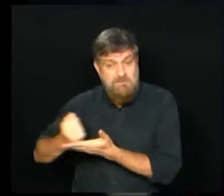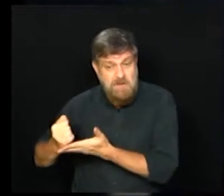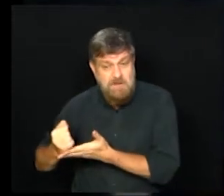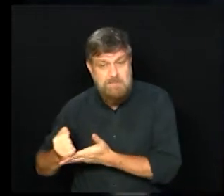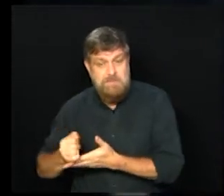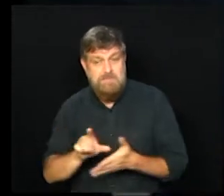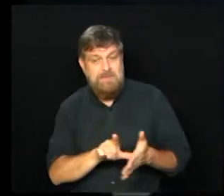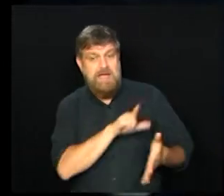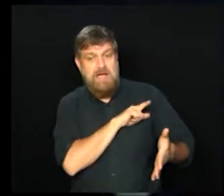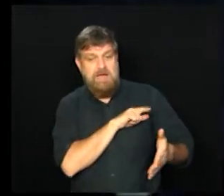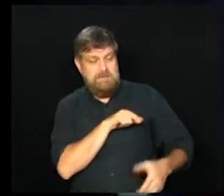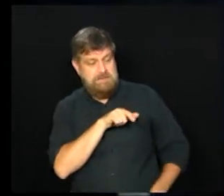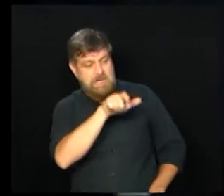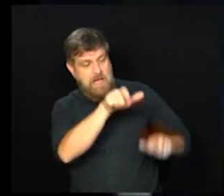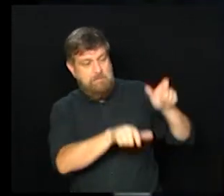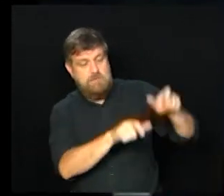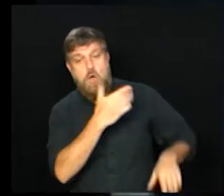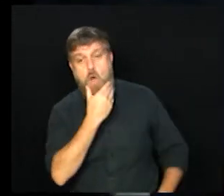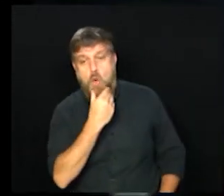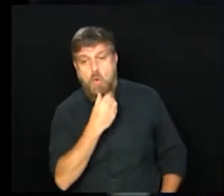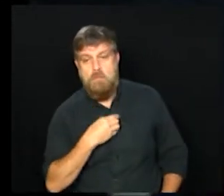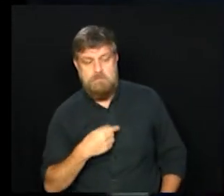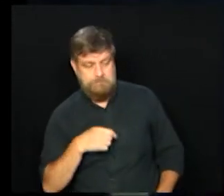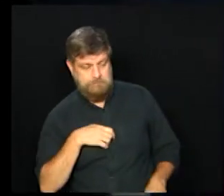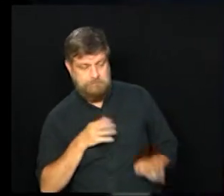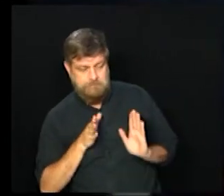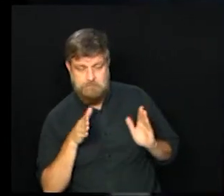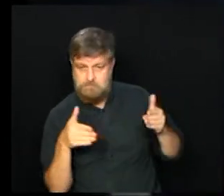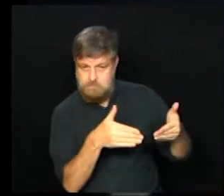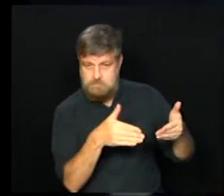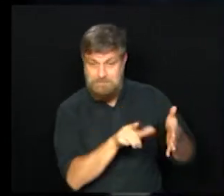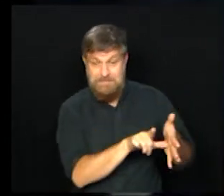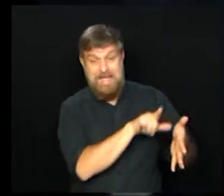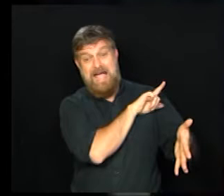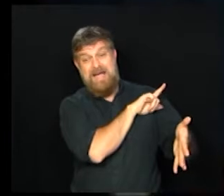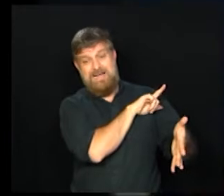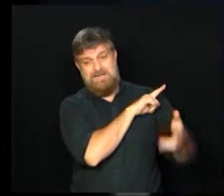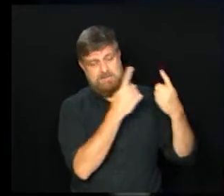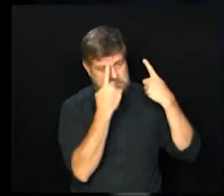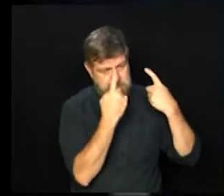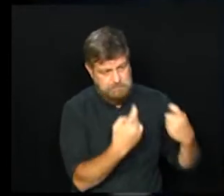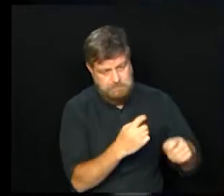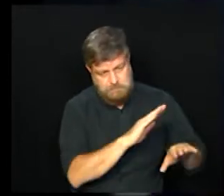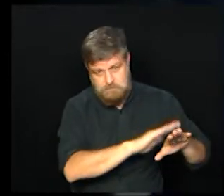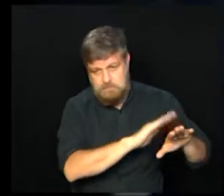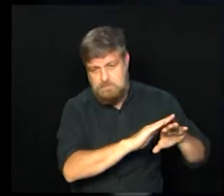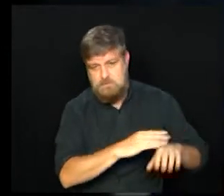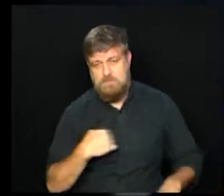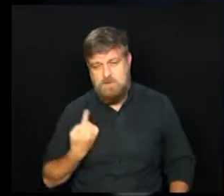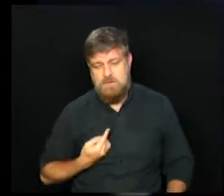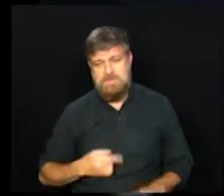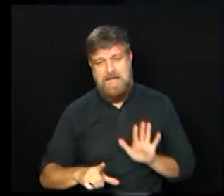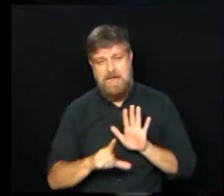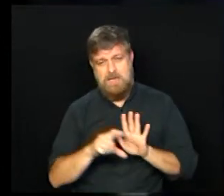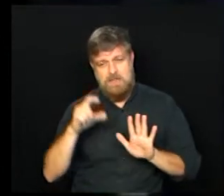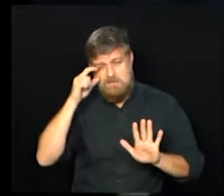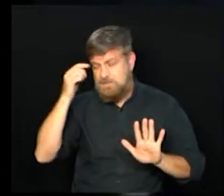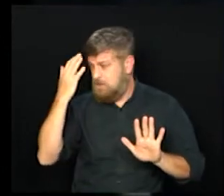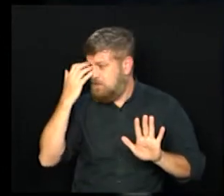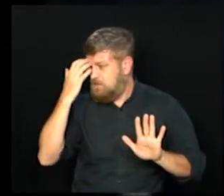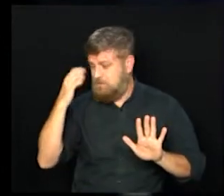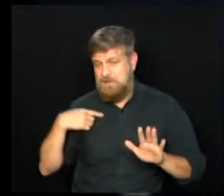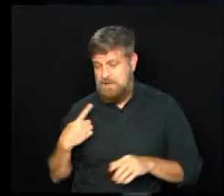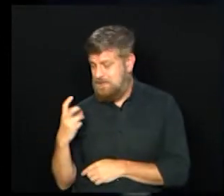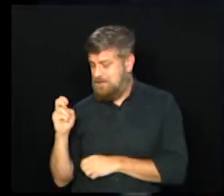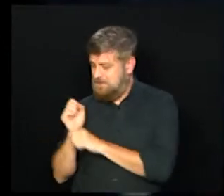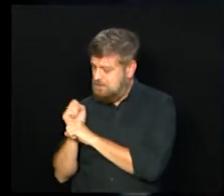atuar evitando antes que aconteça a violência. Então, quando a gente olha para a Lei Maria da Penha, 15